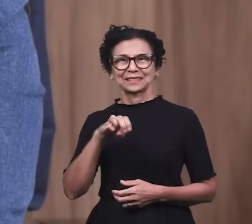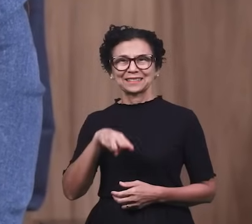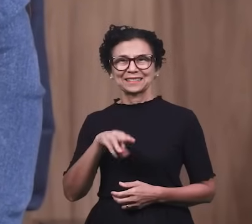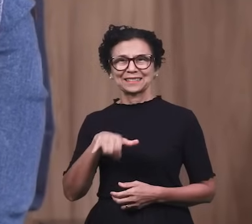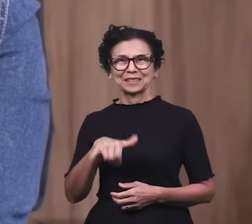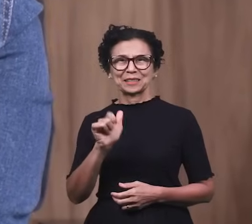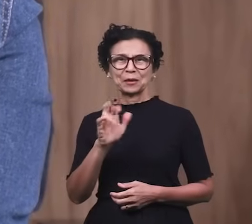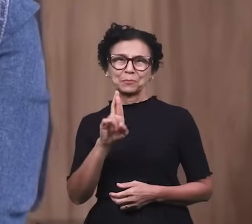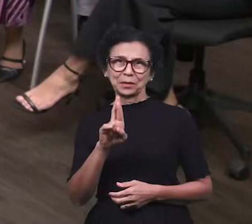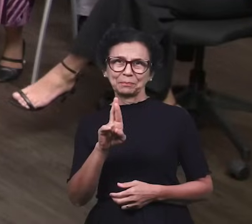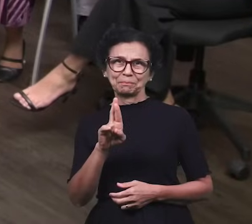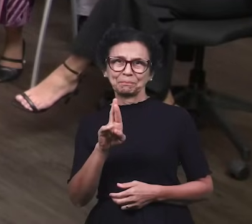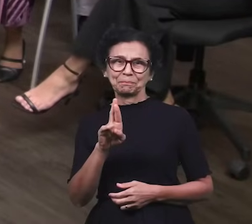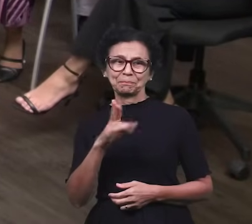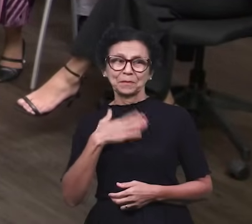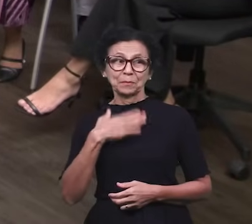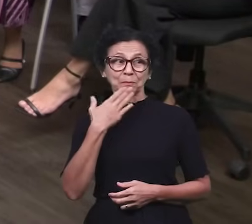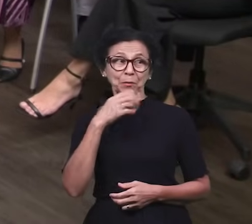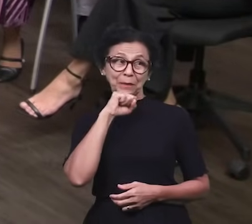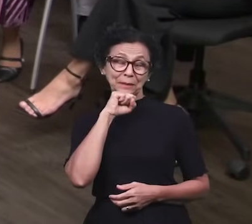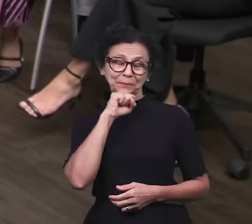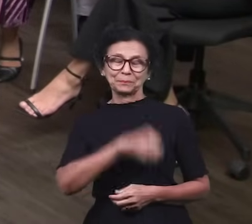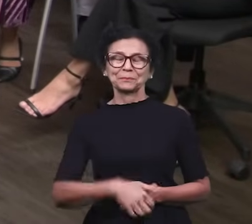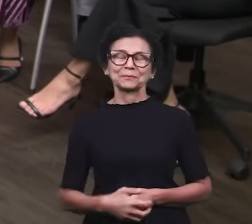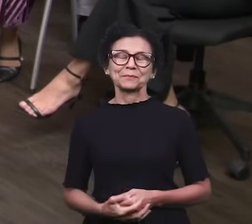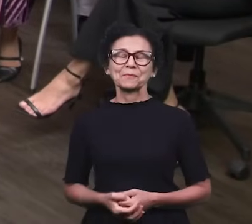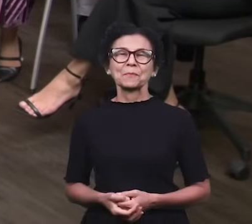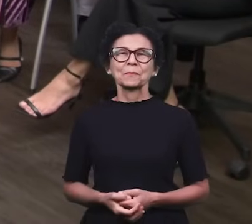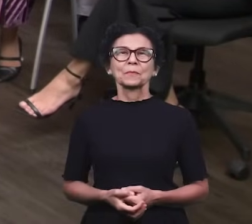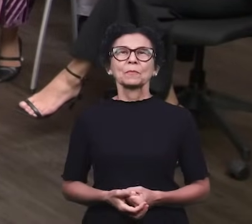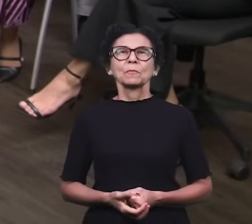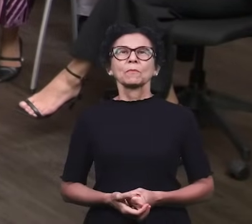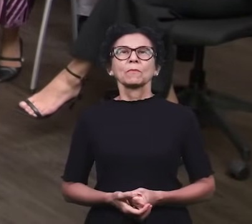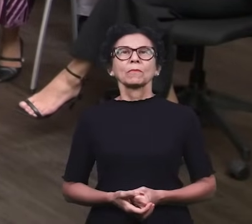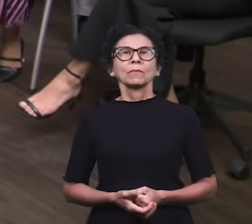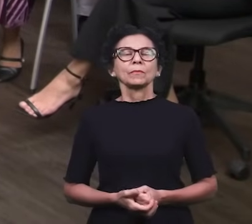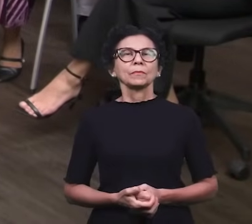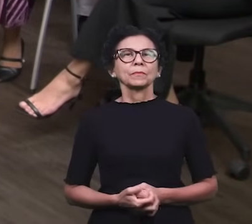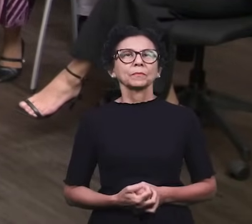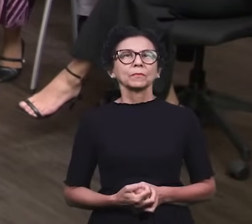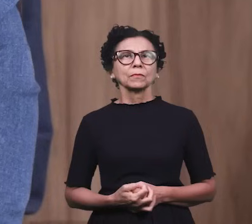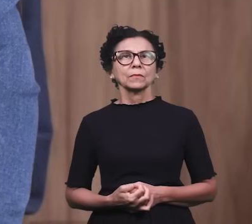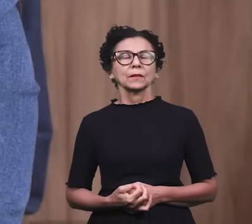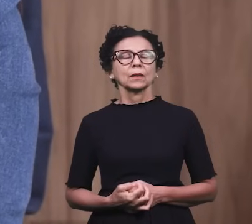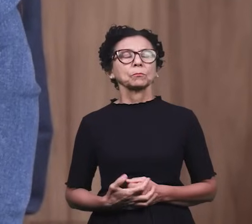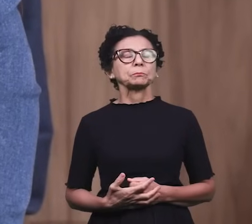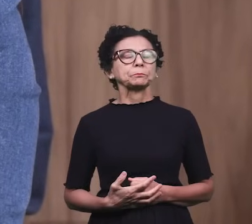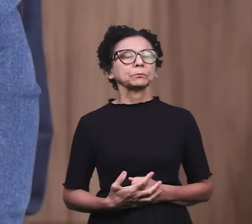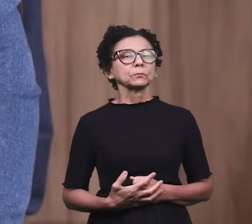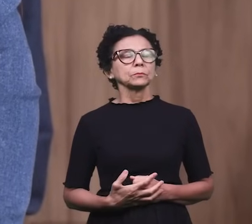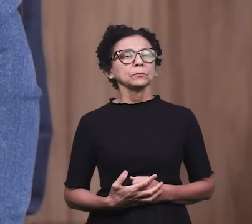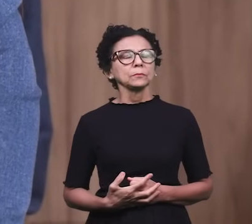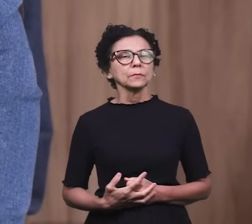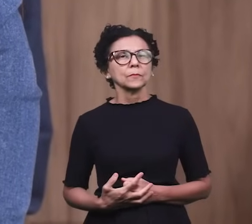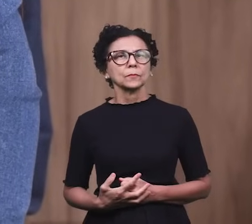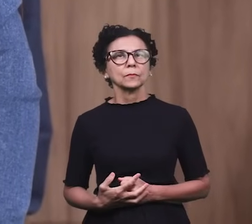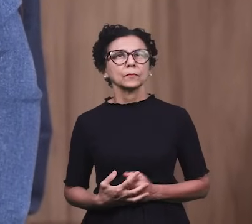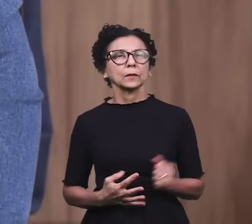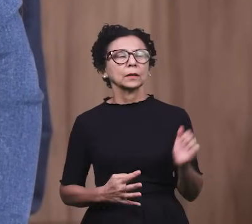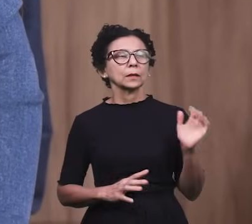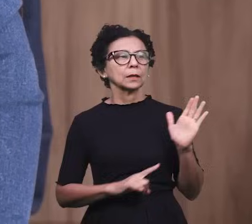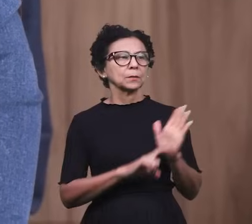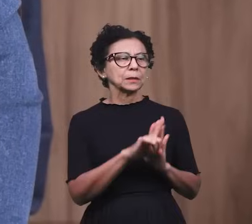pai. Querido Samir, fique à vontade. Daniel, nós gostaríamos de saber sobre